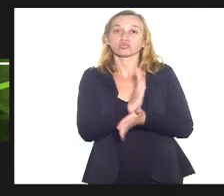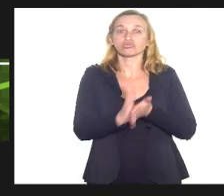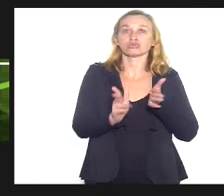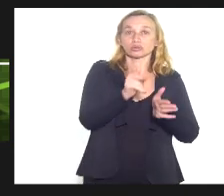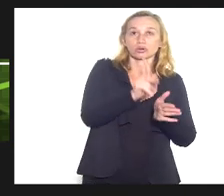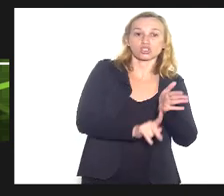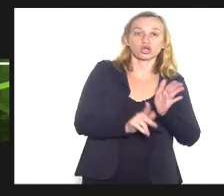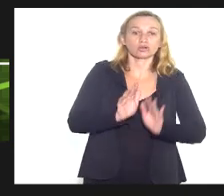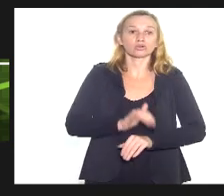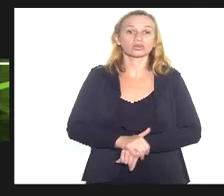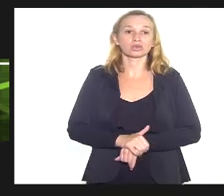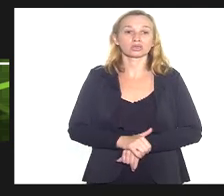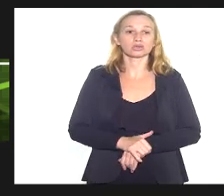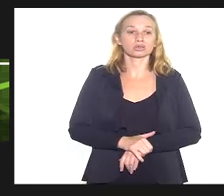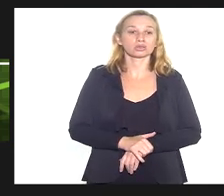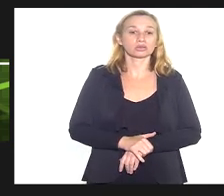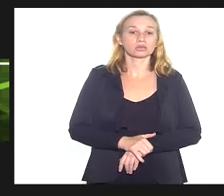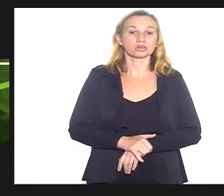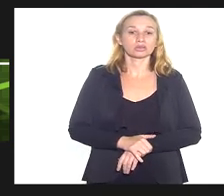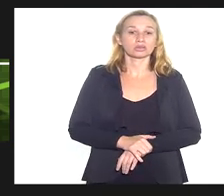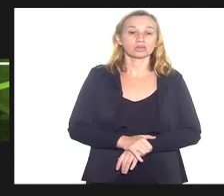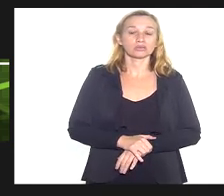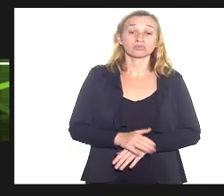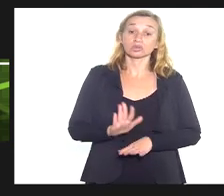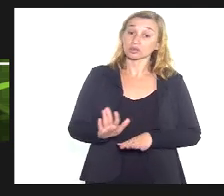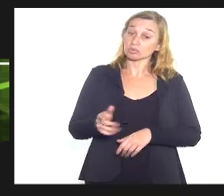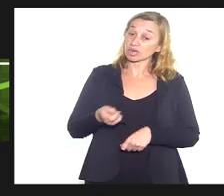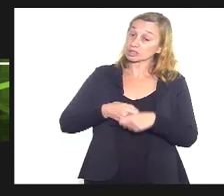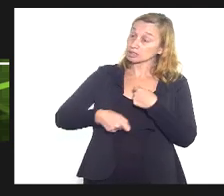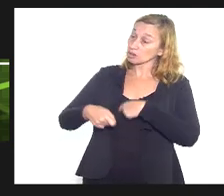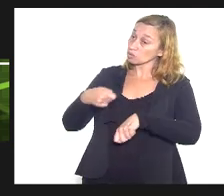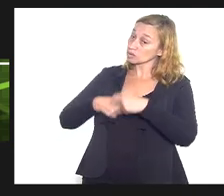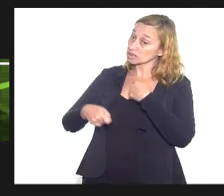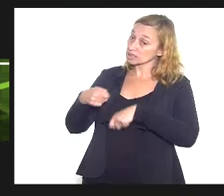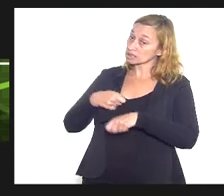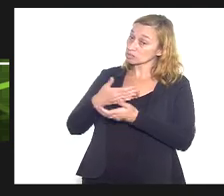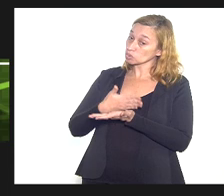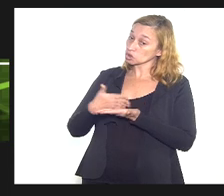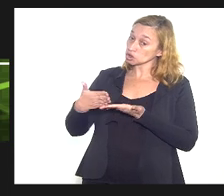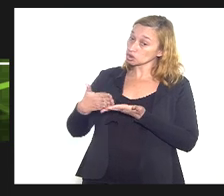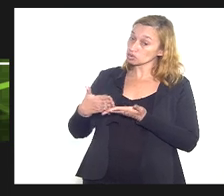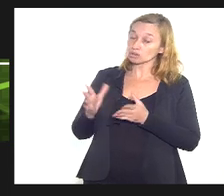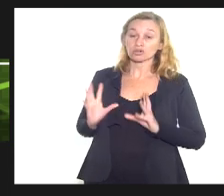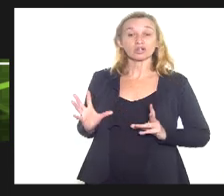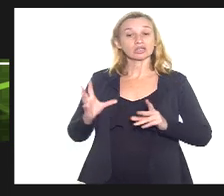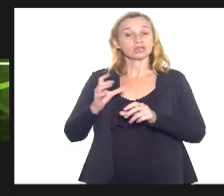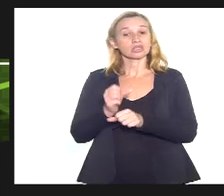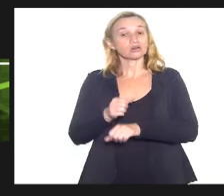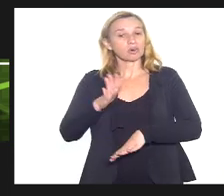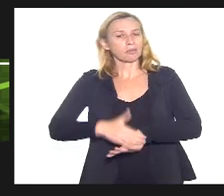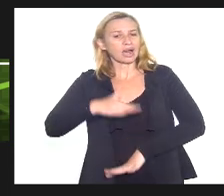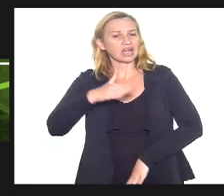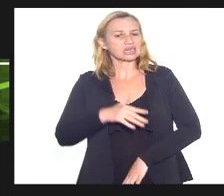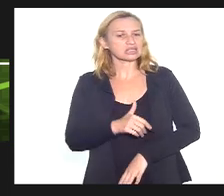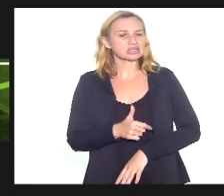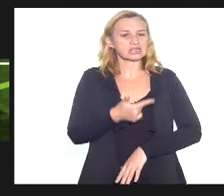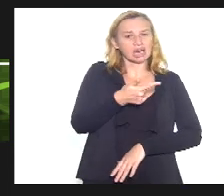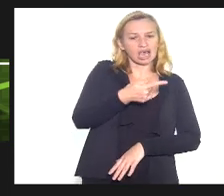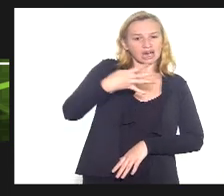projetos em fase de negociação, que vão somar mais cerca